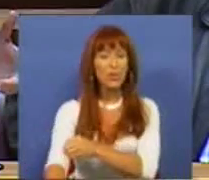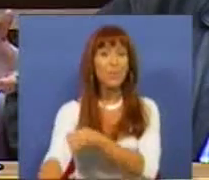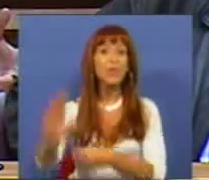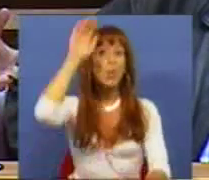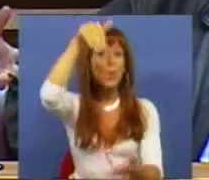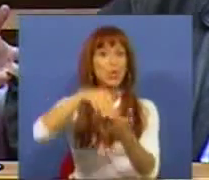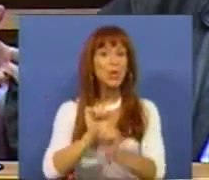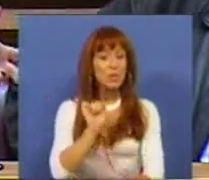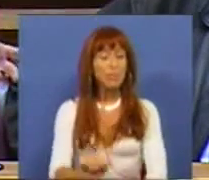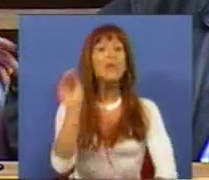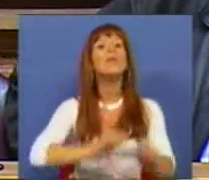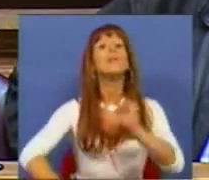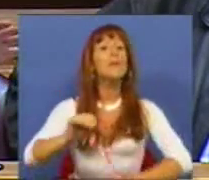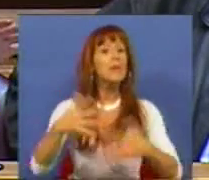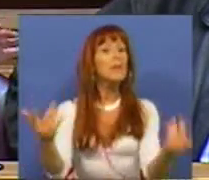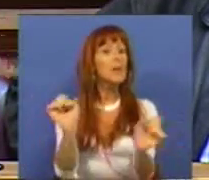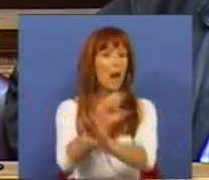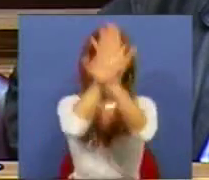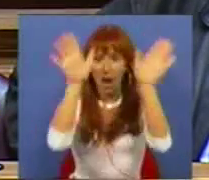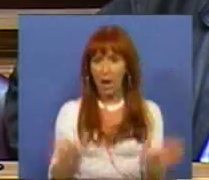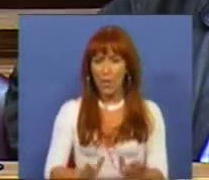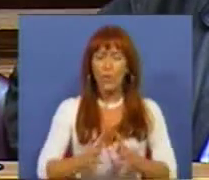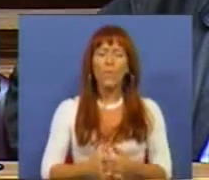o resultado das eleições é claro.